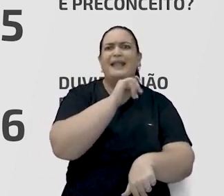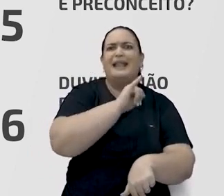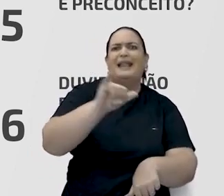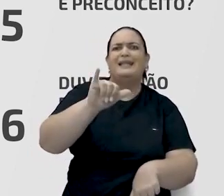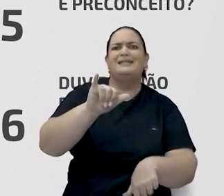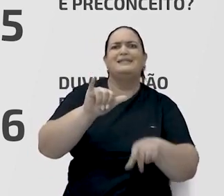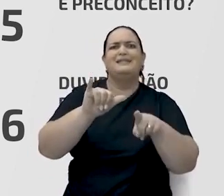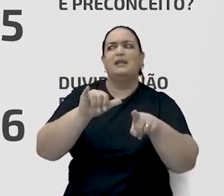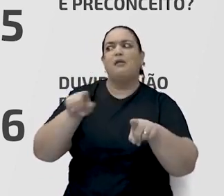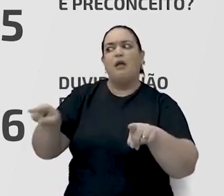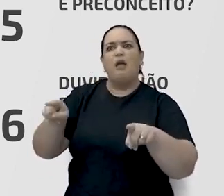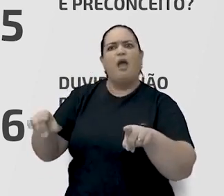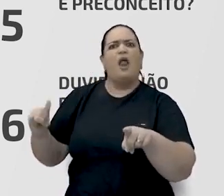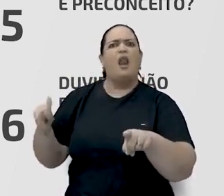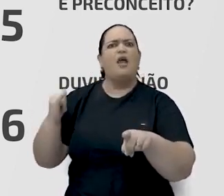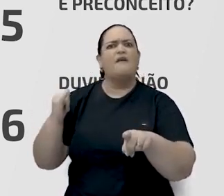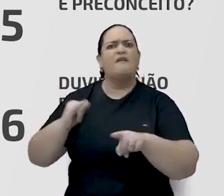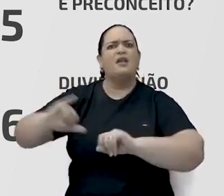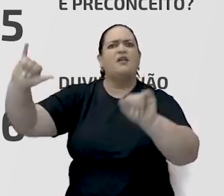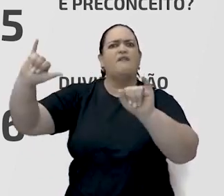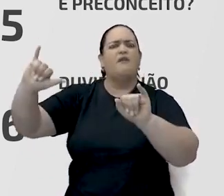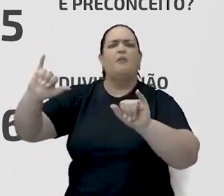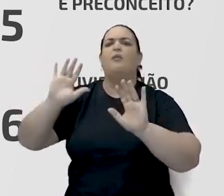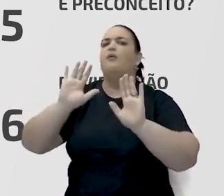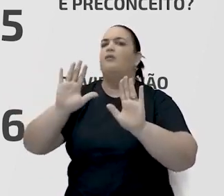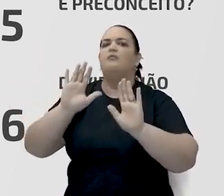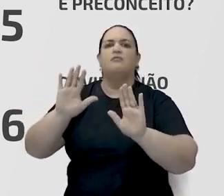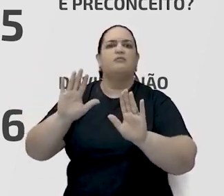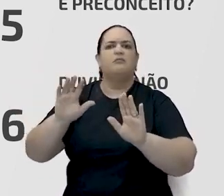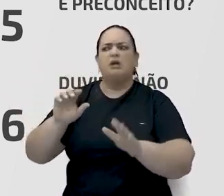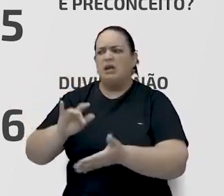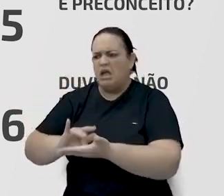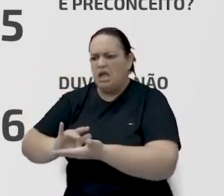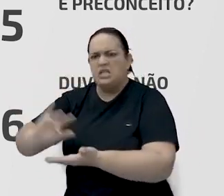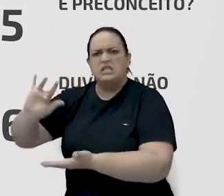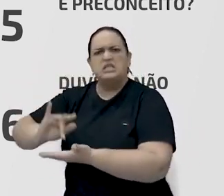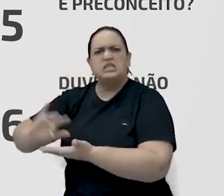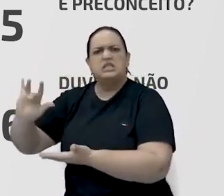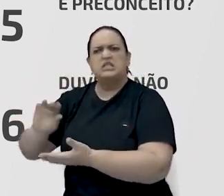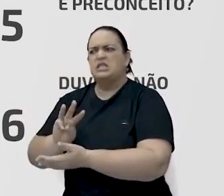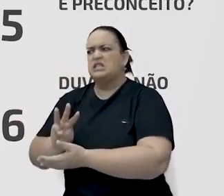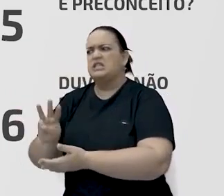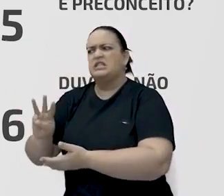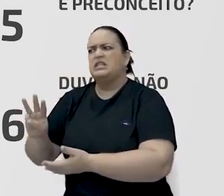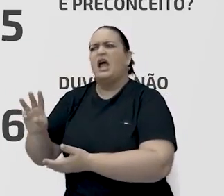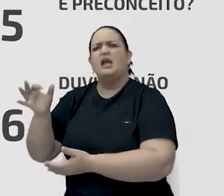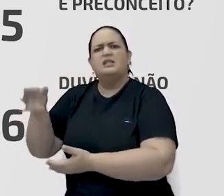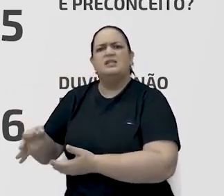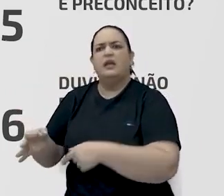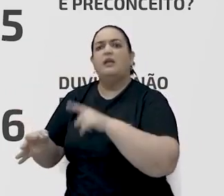de um site seguro, que vem de uma página que publica outras coisas, porém é uma